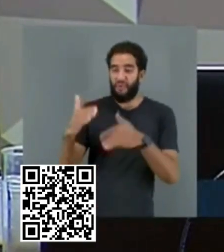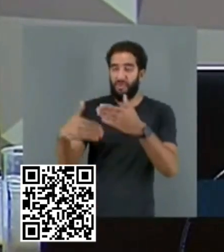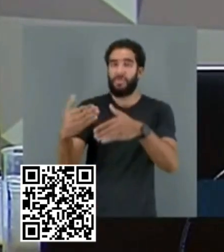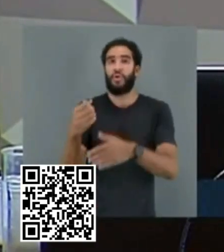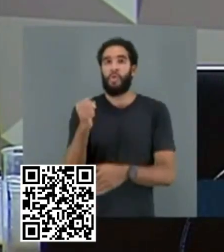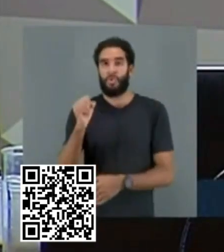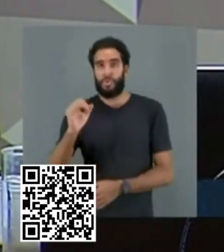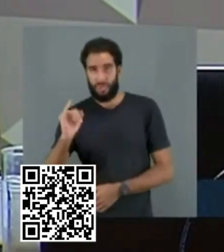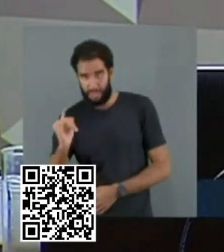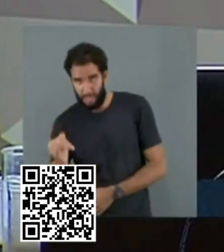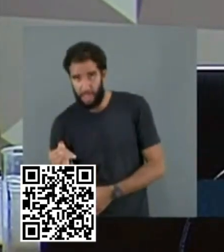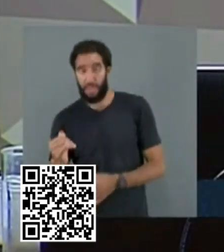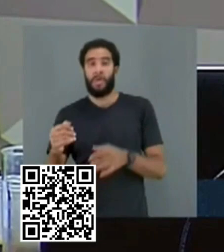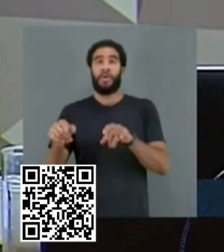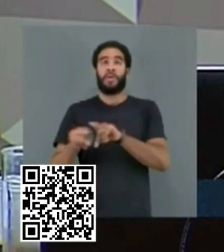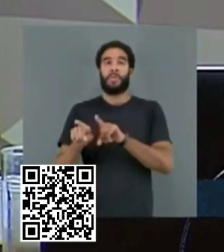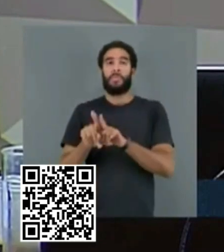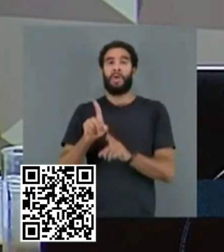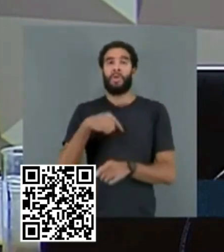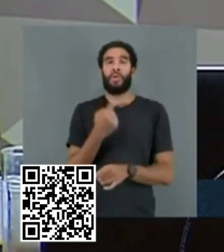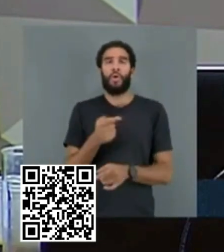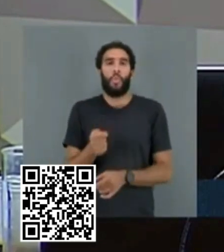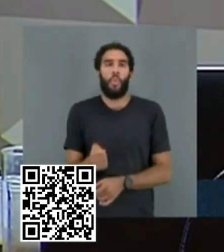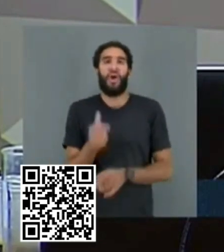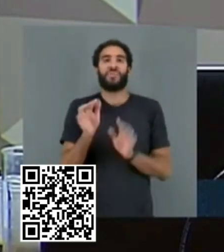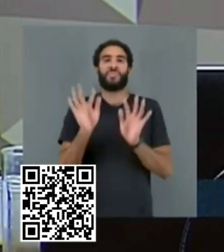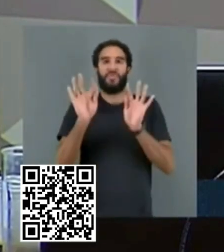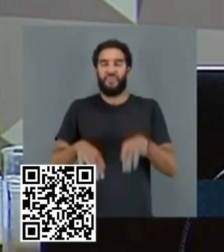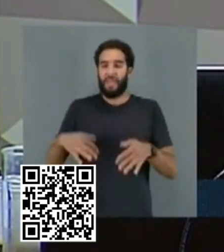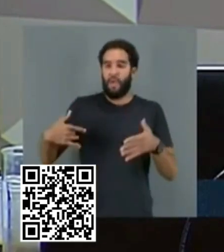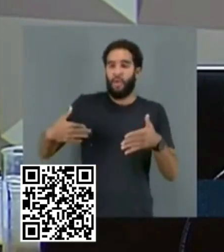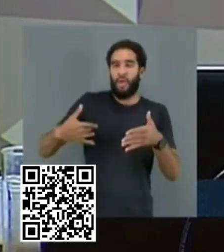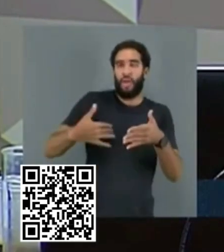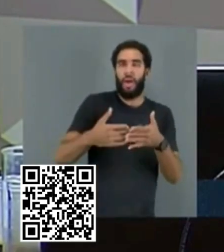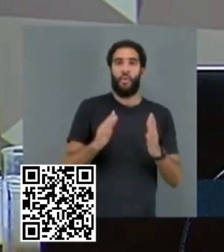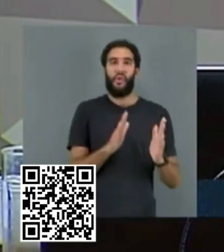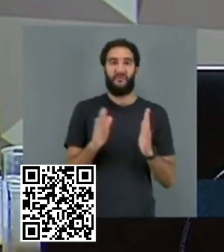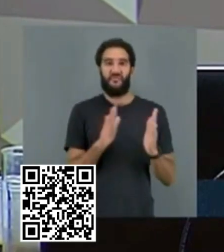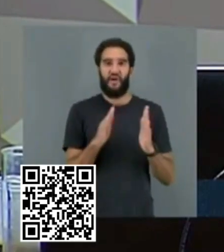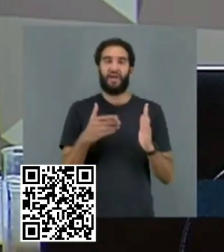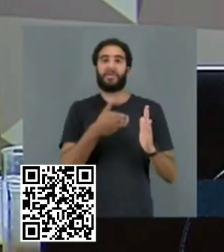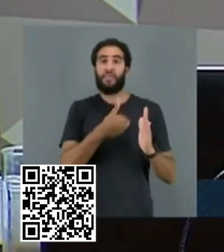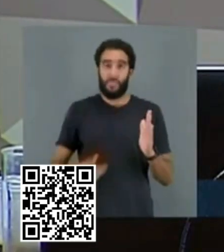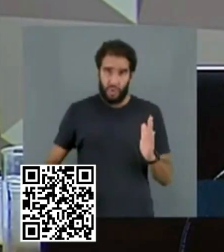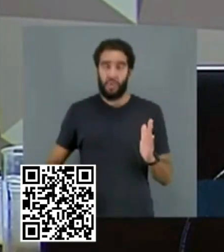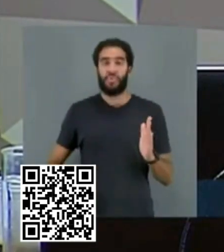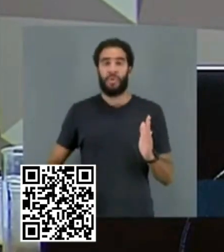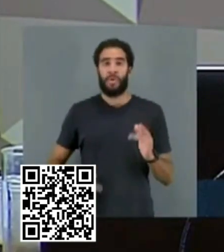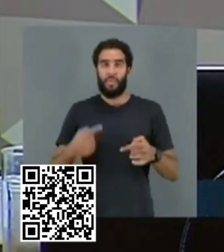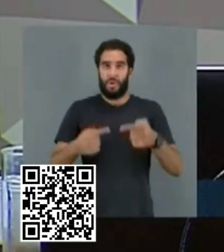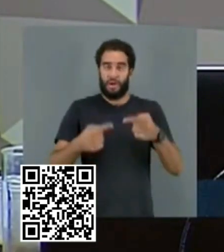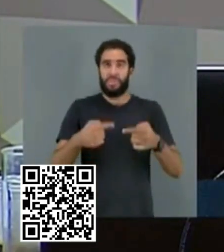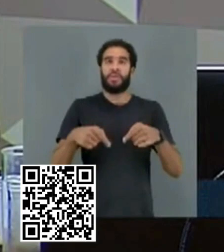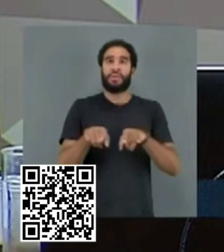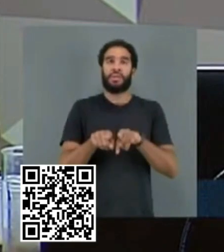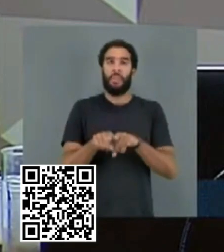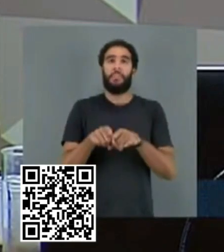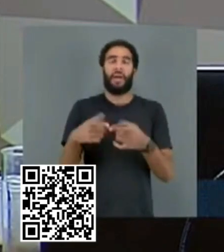de que estávamos próximos do fim de um ciclo político e ainda sob a égide de um espírito